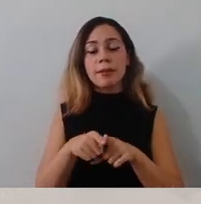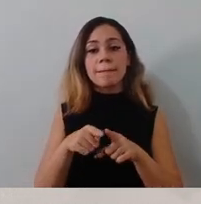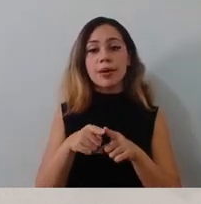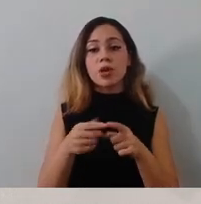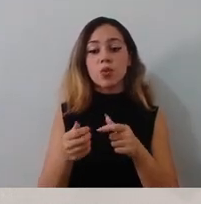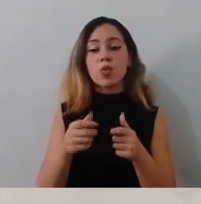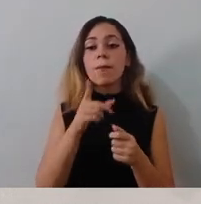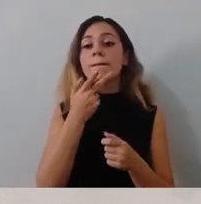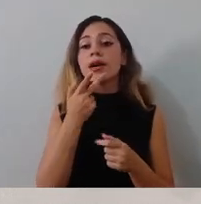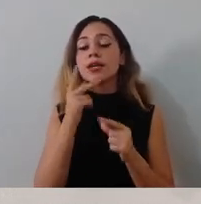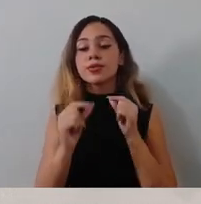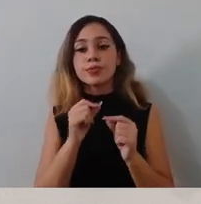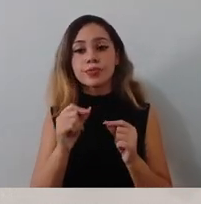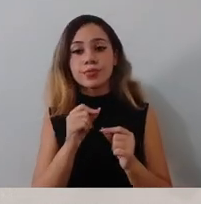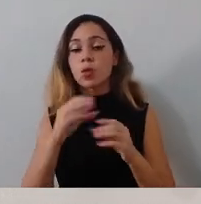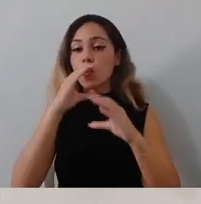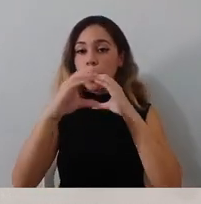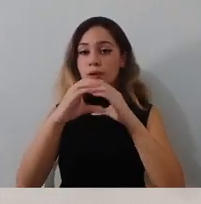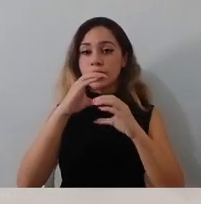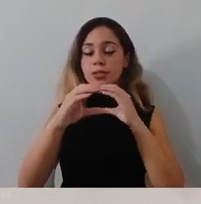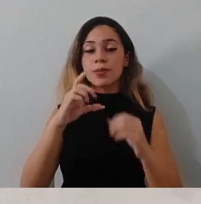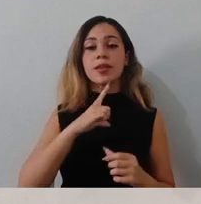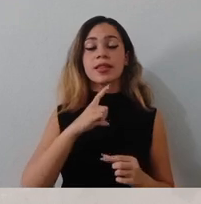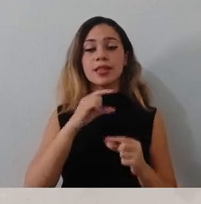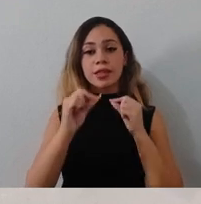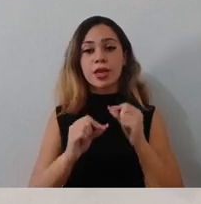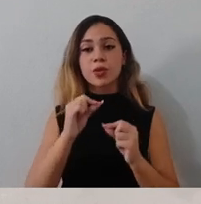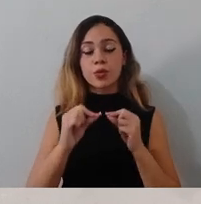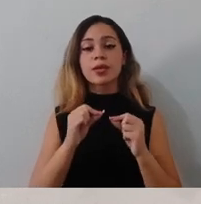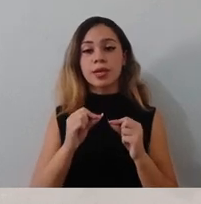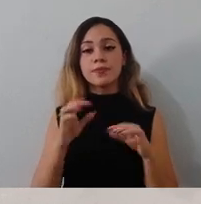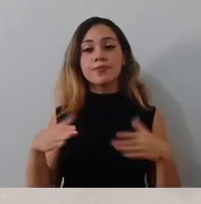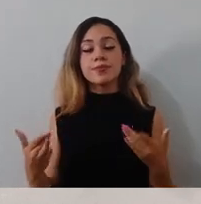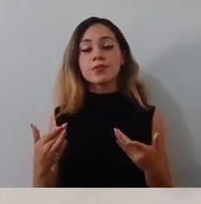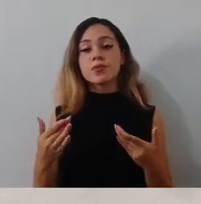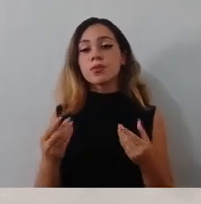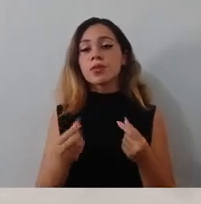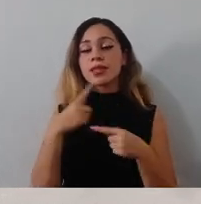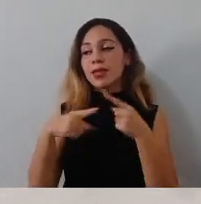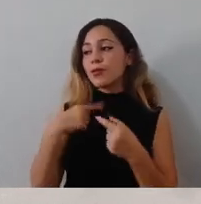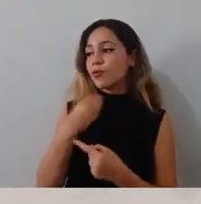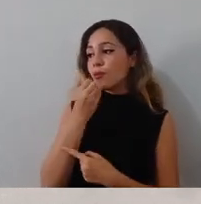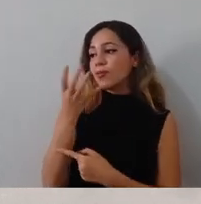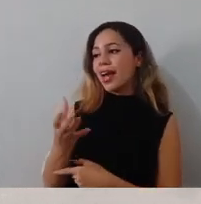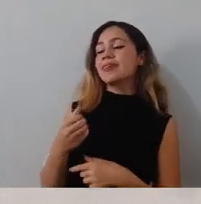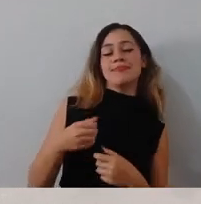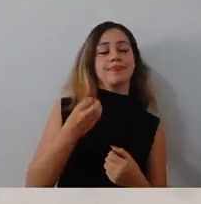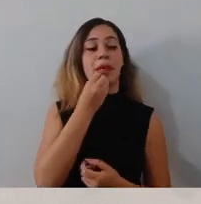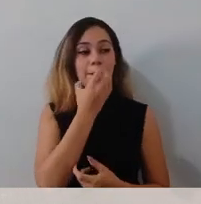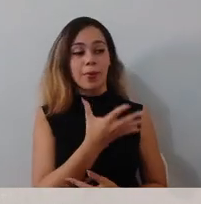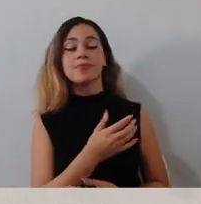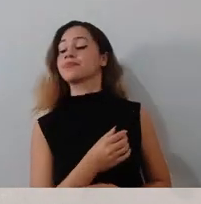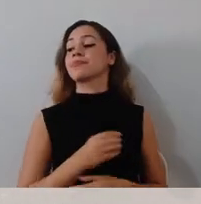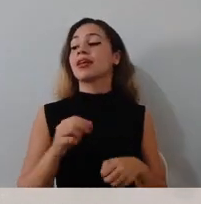sobre o batismo, porque dentro dessa forma de comunicação tem o batismo, né? Perfeito. E qual é o seu? Depois eu te conto o meu. Vai.